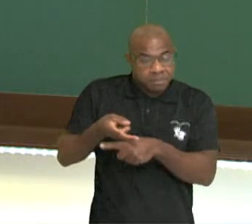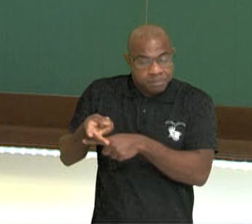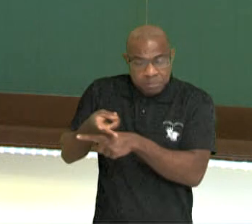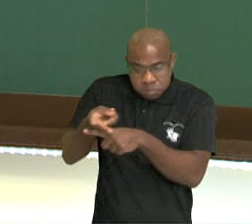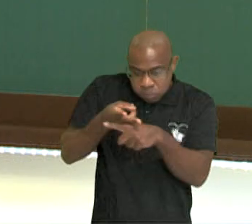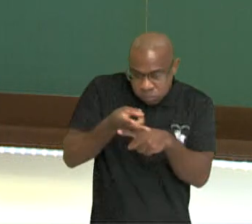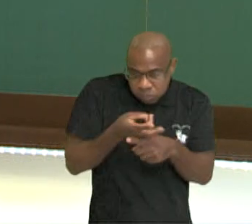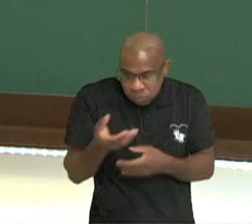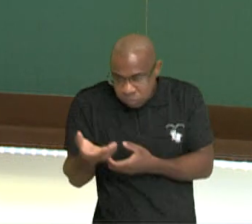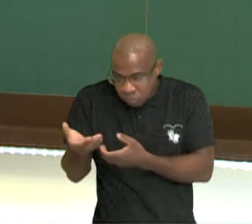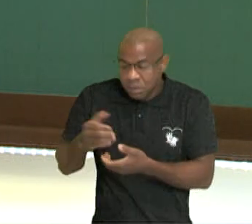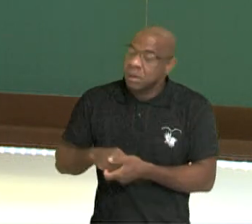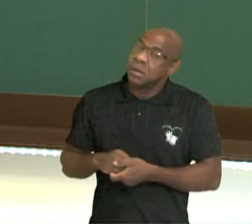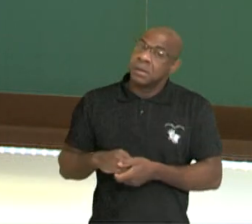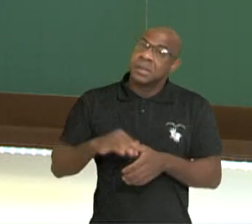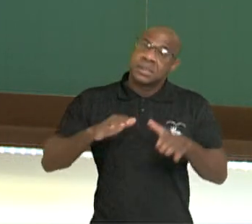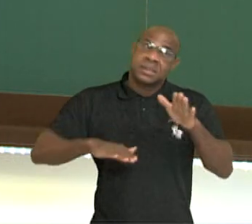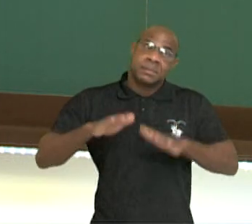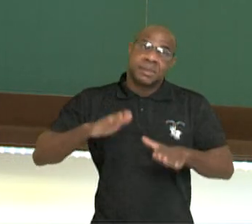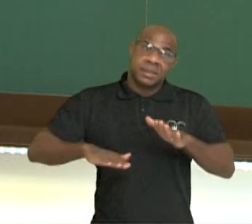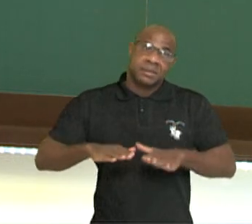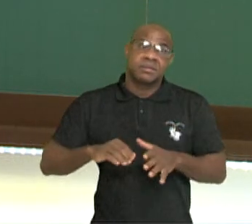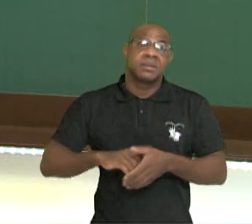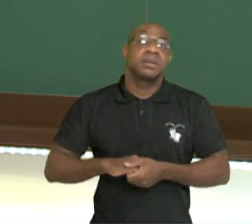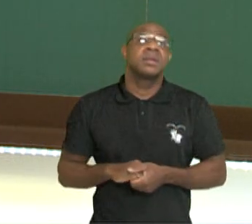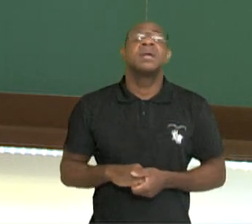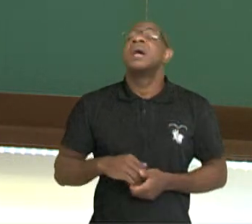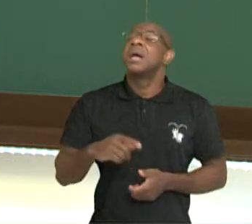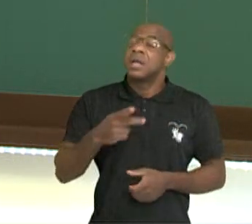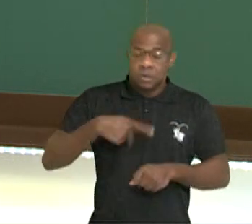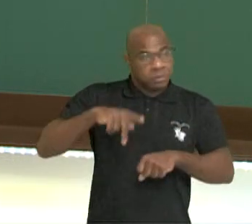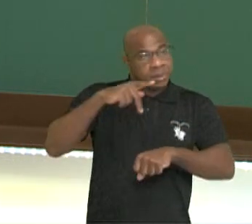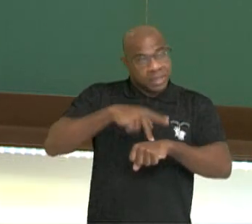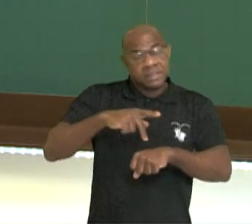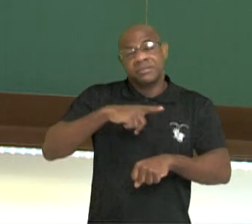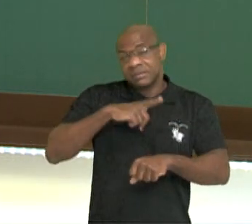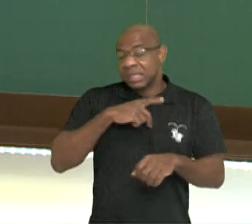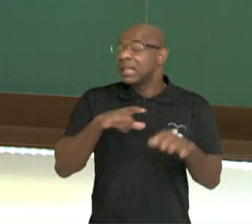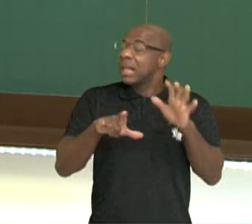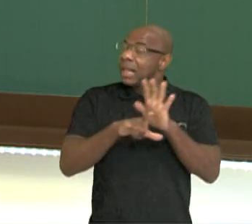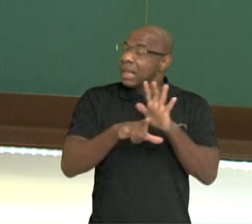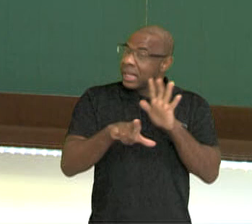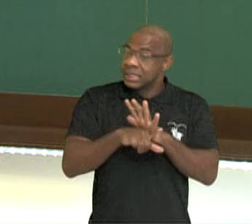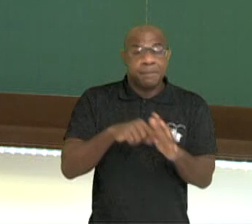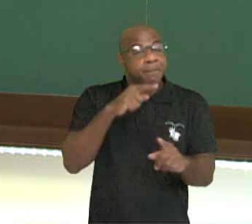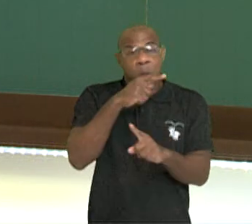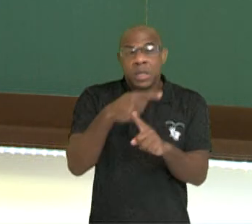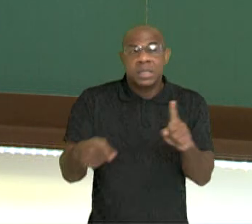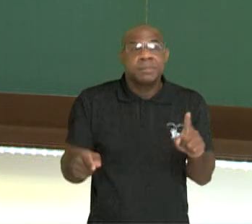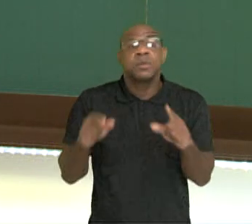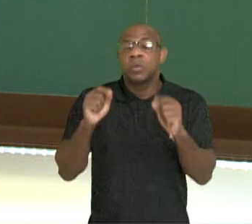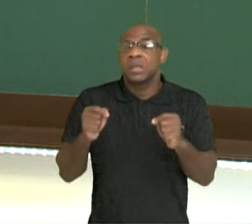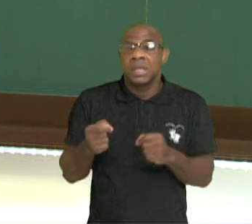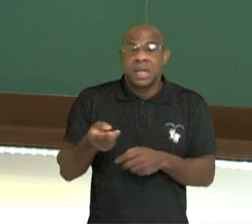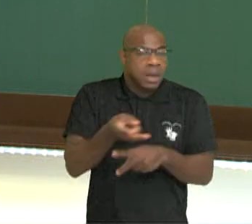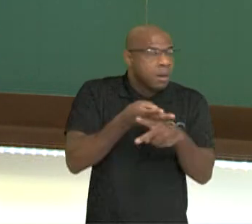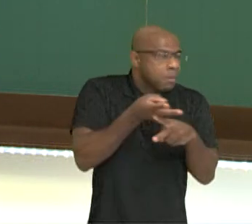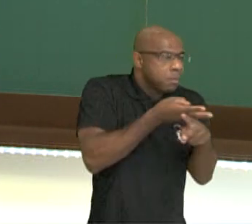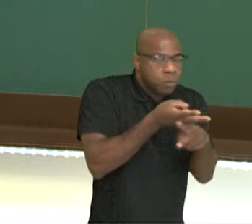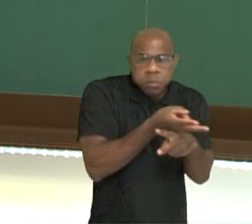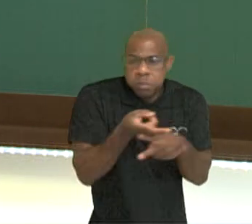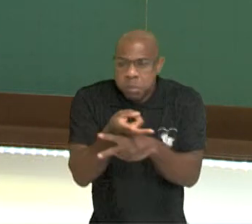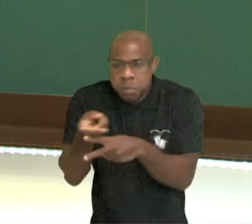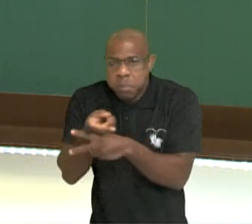quê? Predatória. Então, no nosso país, existem leis que proíbem a caça e a